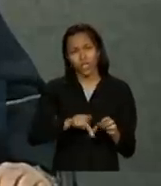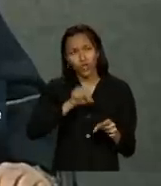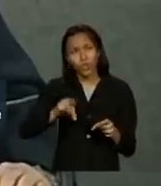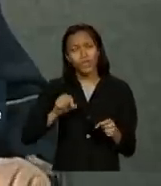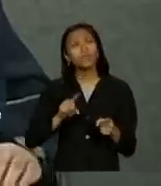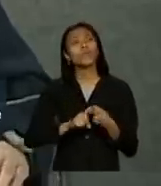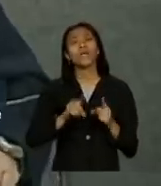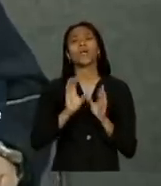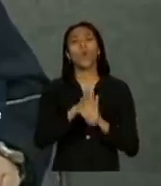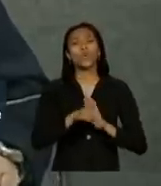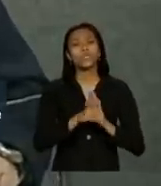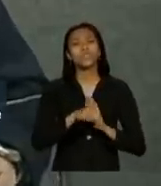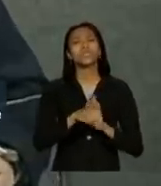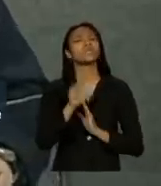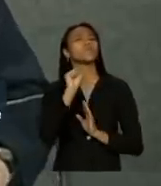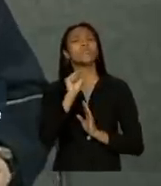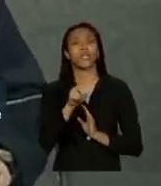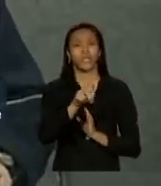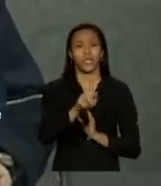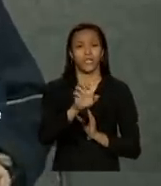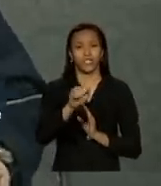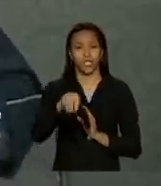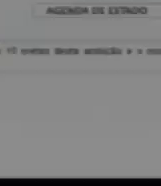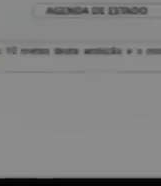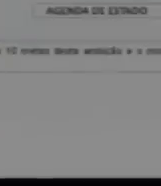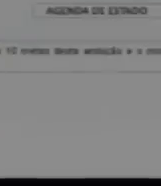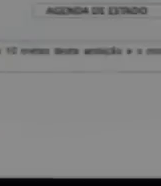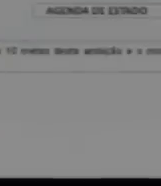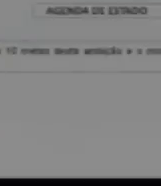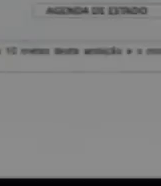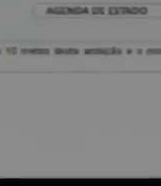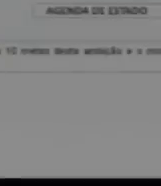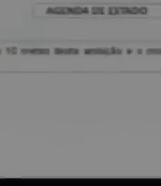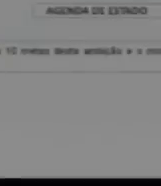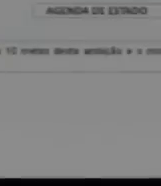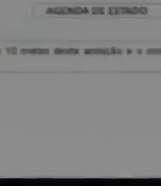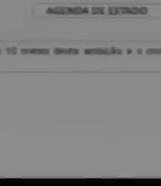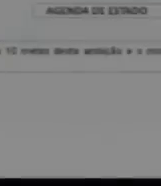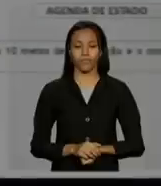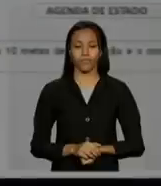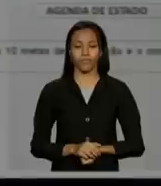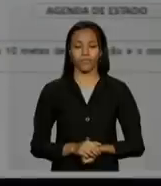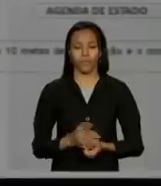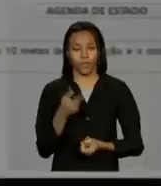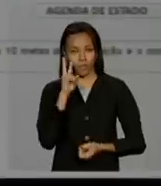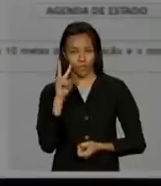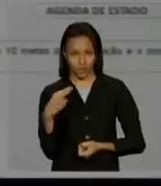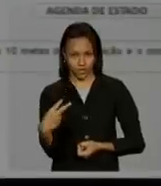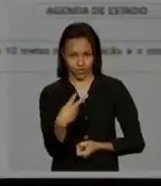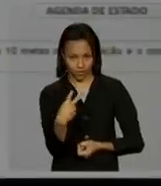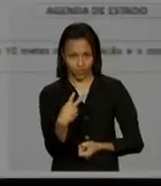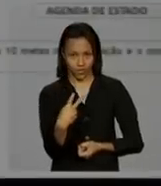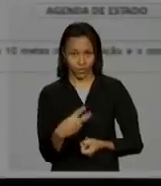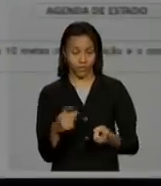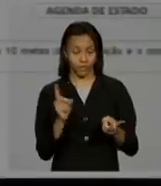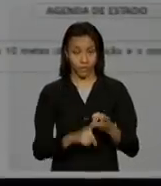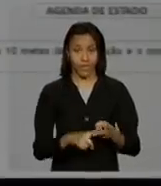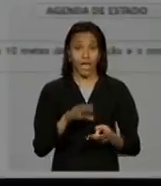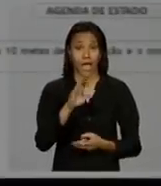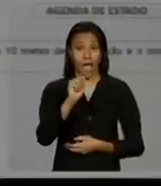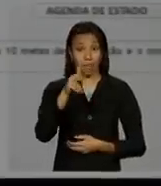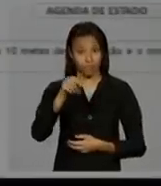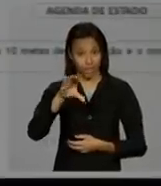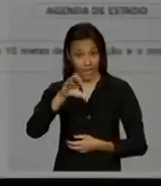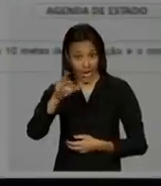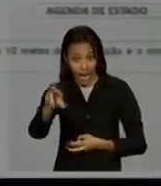né que são coisas de execução aqui na parte gão ver e multiplicar agir né e